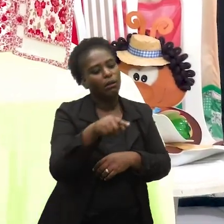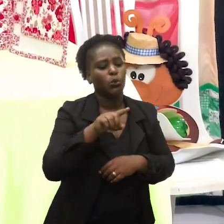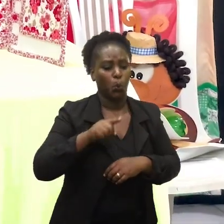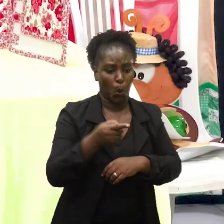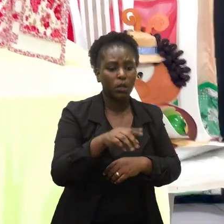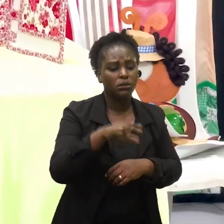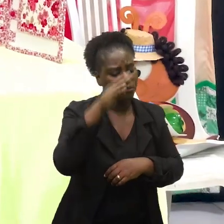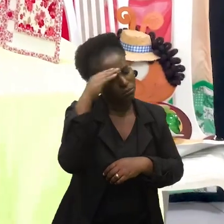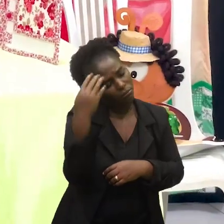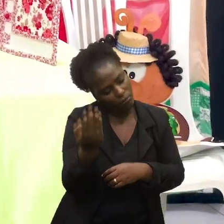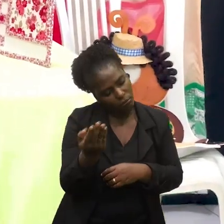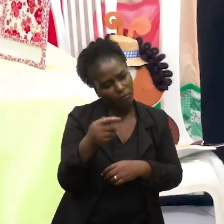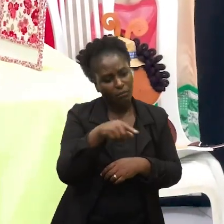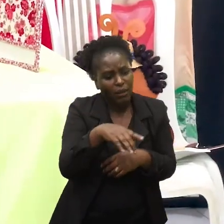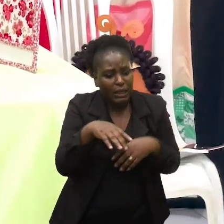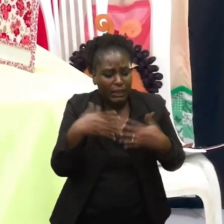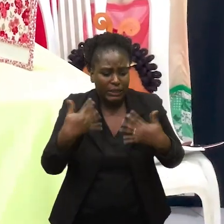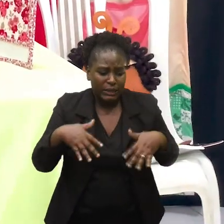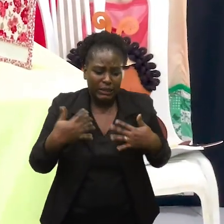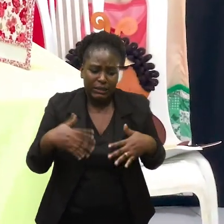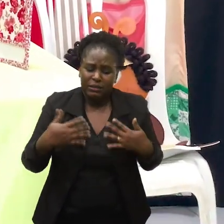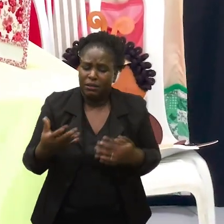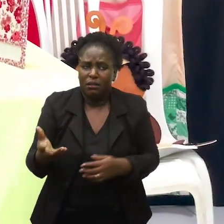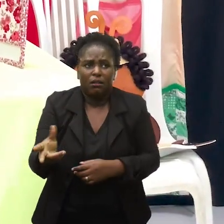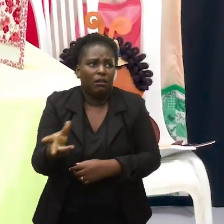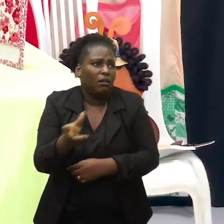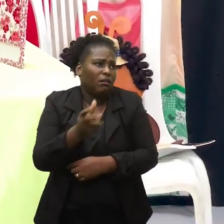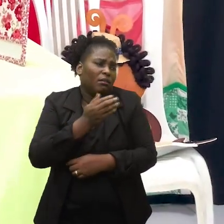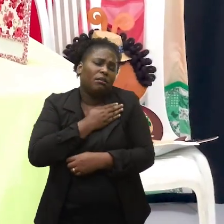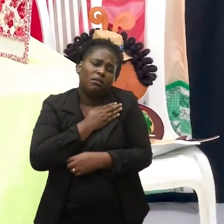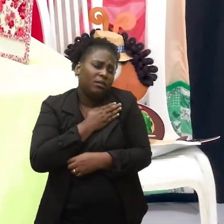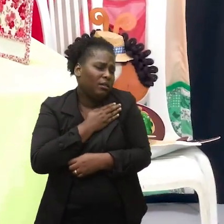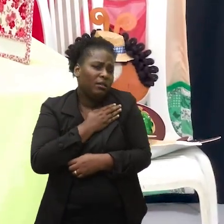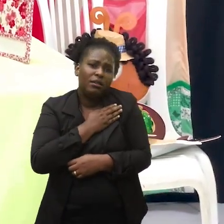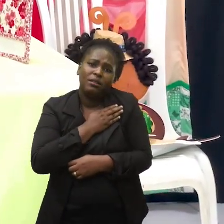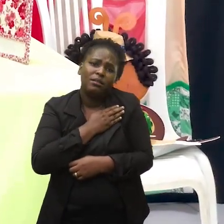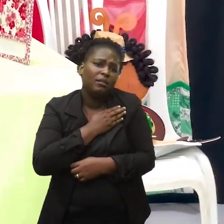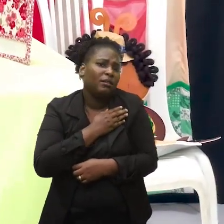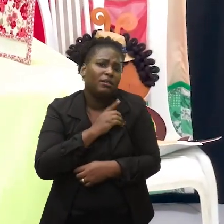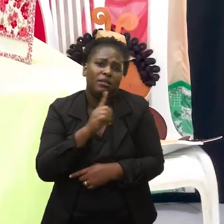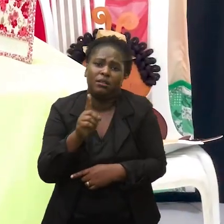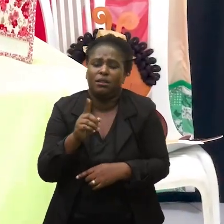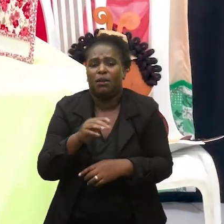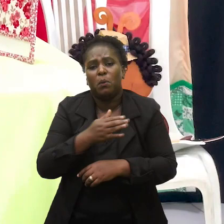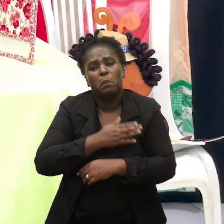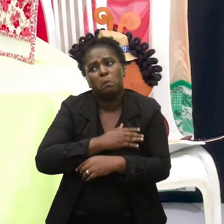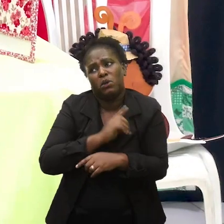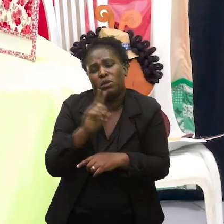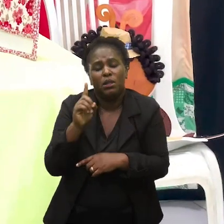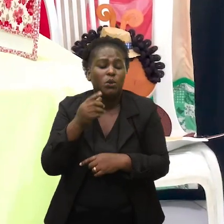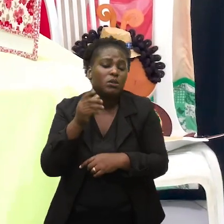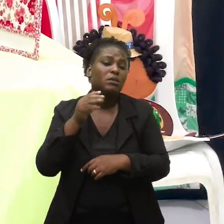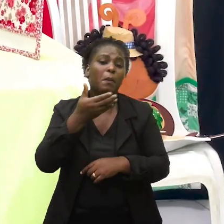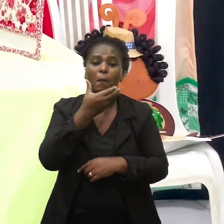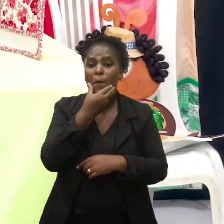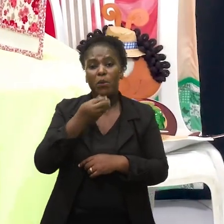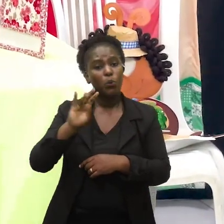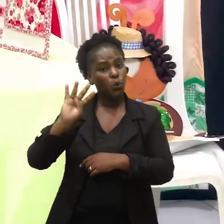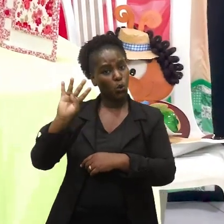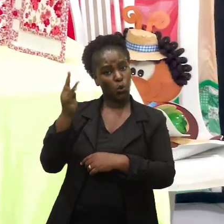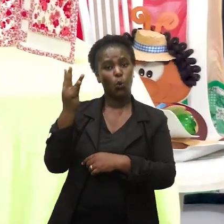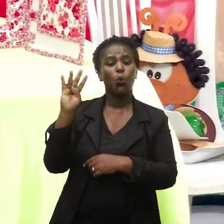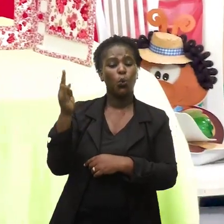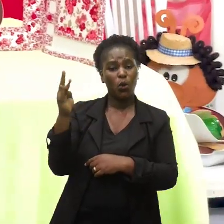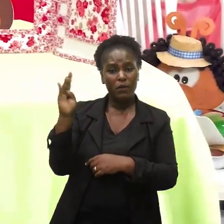disse: não, aí não. Ai, meu noivo está todo desmaiado e